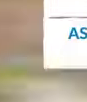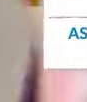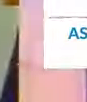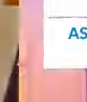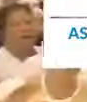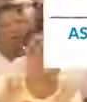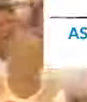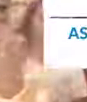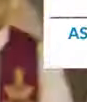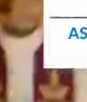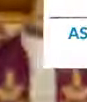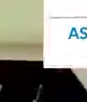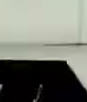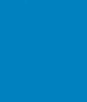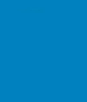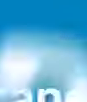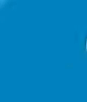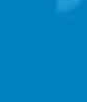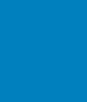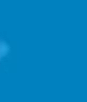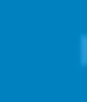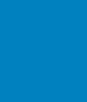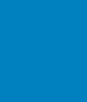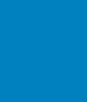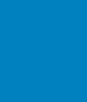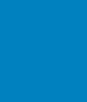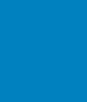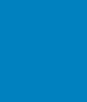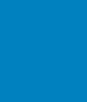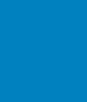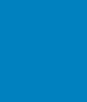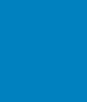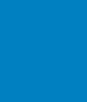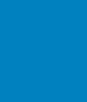novaplay.com. Assine já!